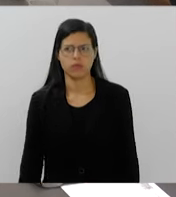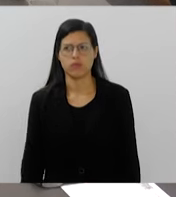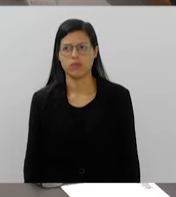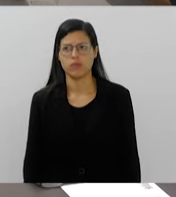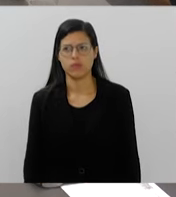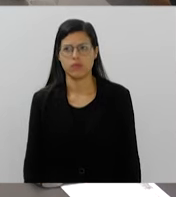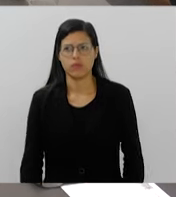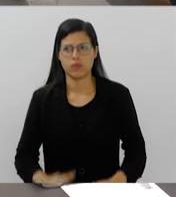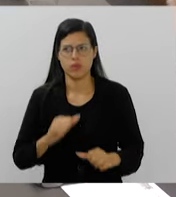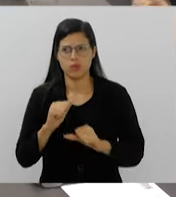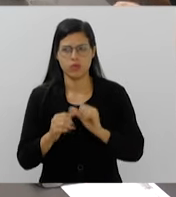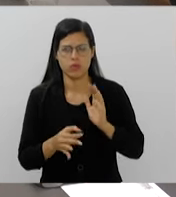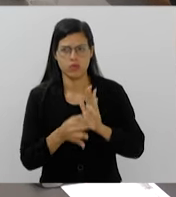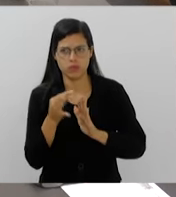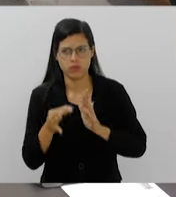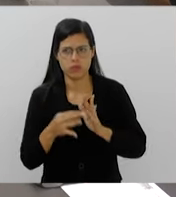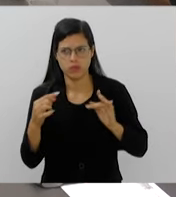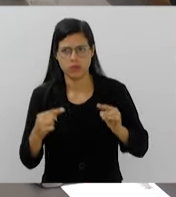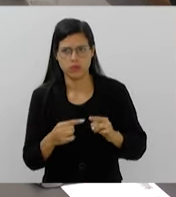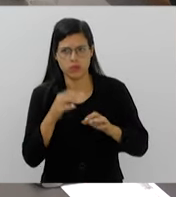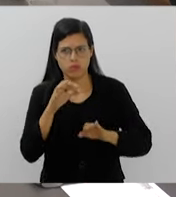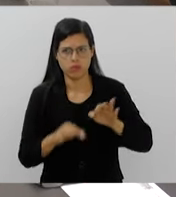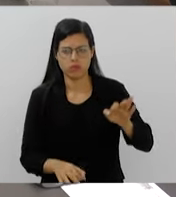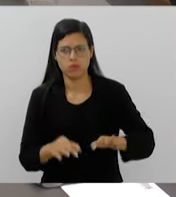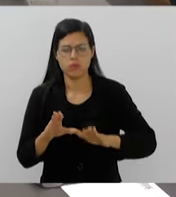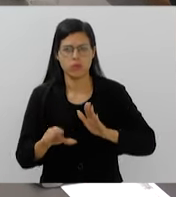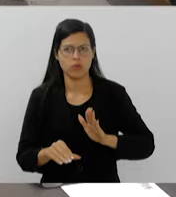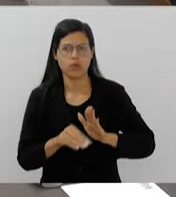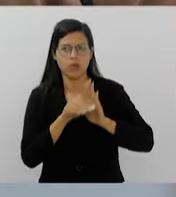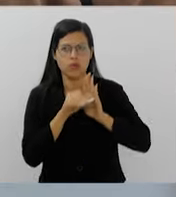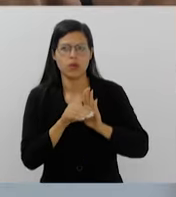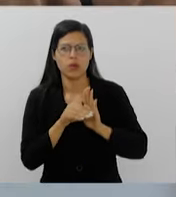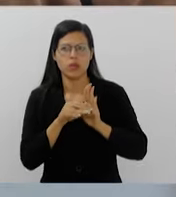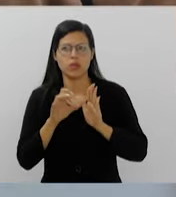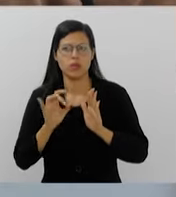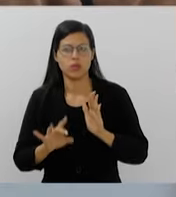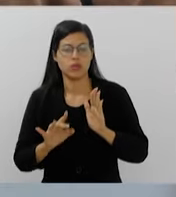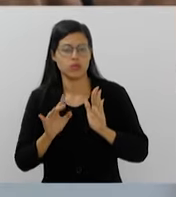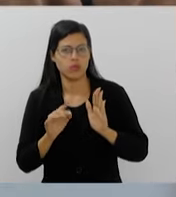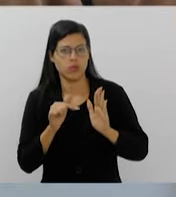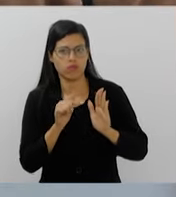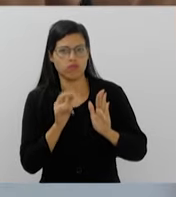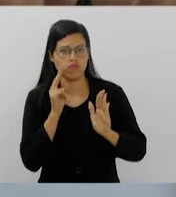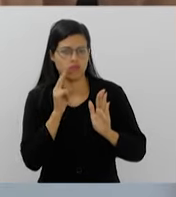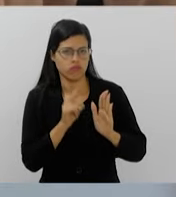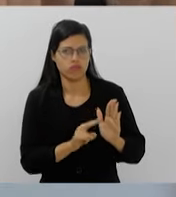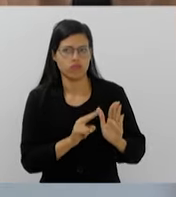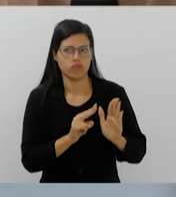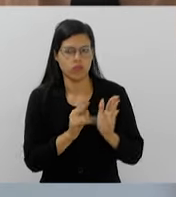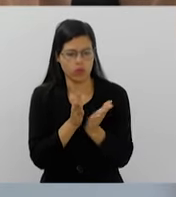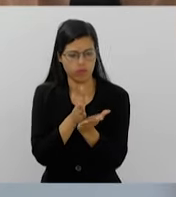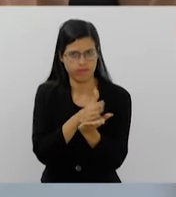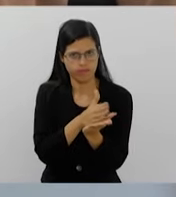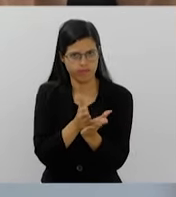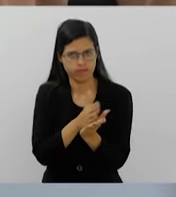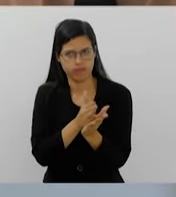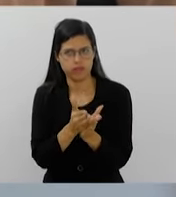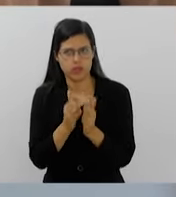muda o parecer que já está com juridicidade com emendas, aí só completa. É só pegar no mapa rodoviário e ver qual o limite. Pedir lá para a assessoria da deputada